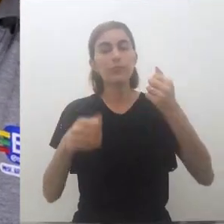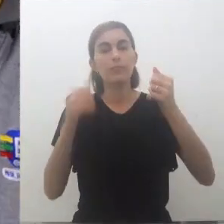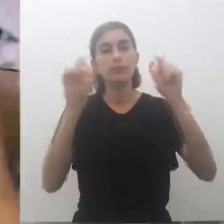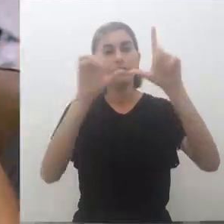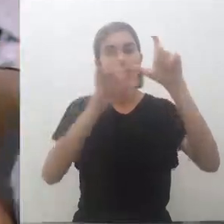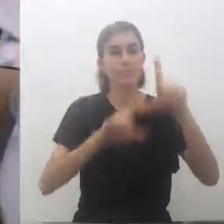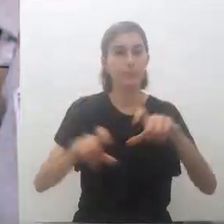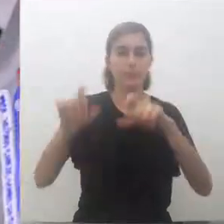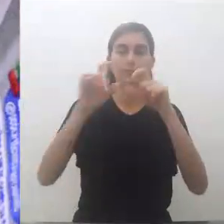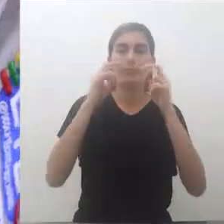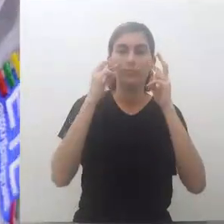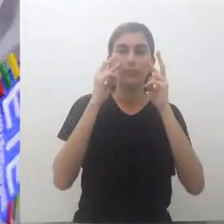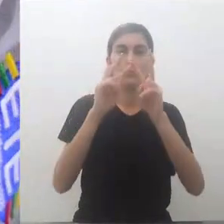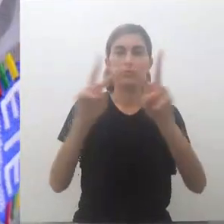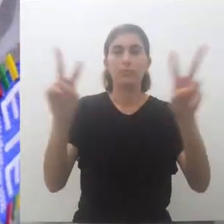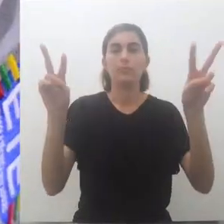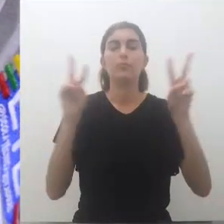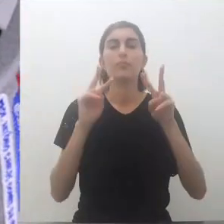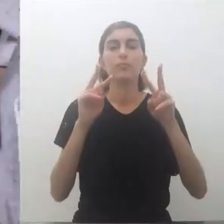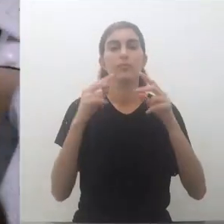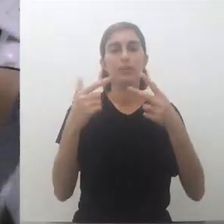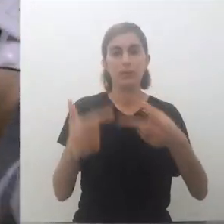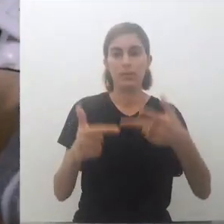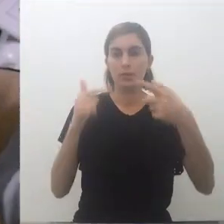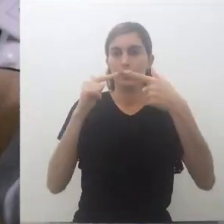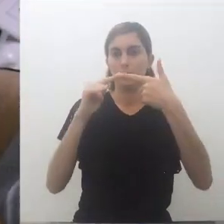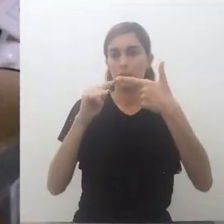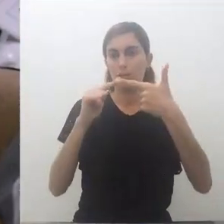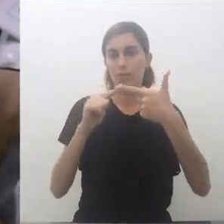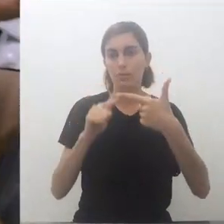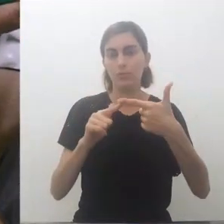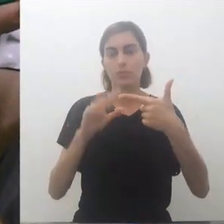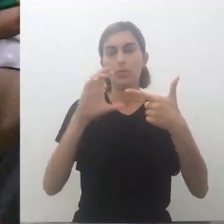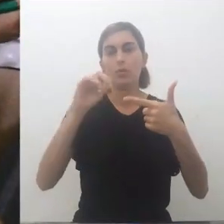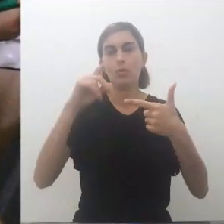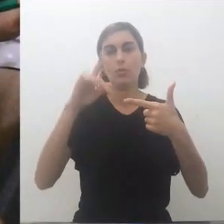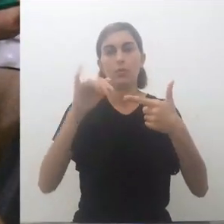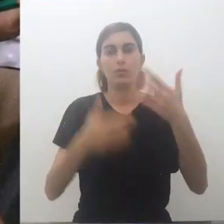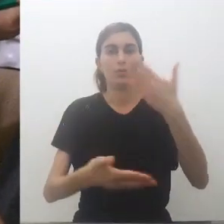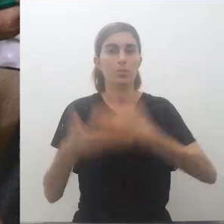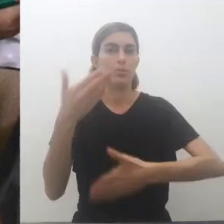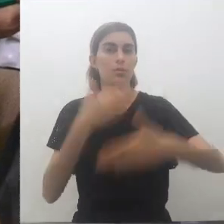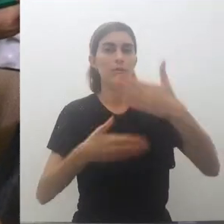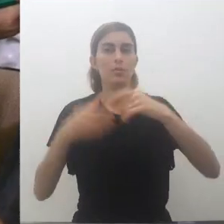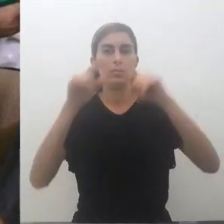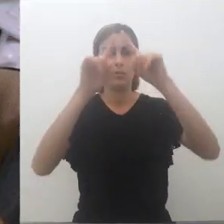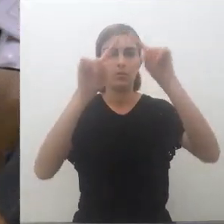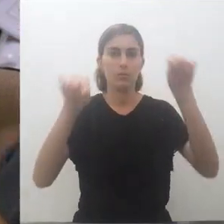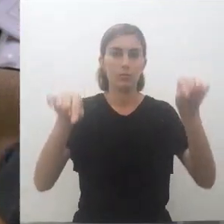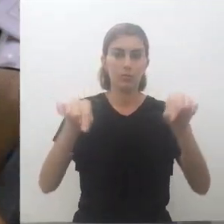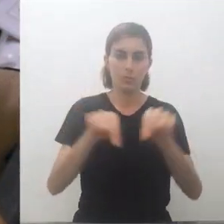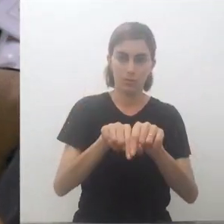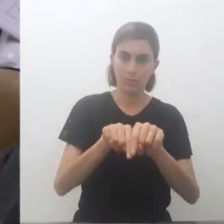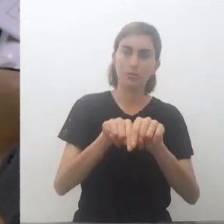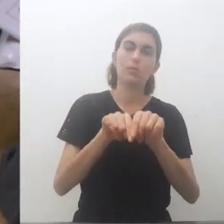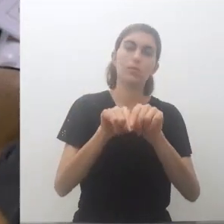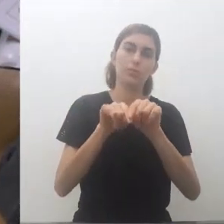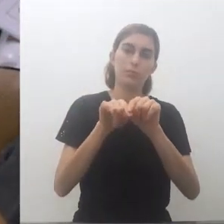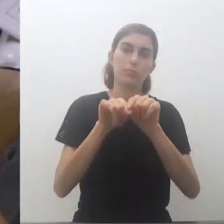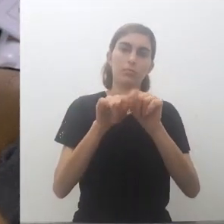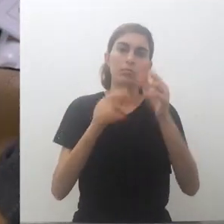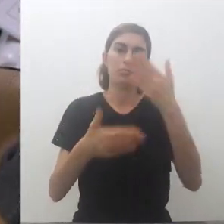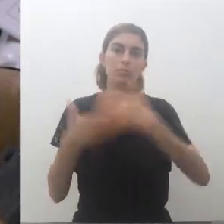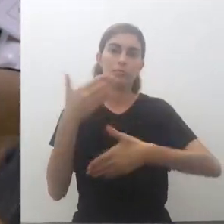vista. Nessa segunda composição eu tenho uma relação triangular, né? Eu tenho uma